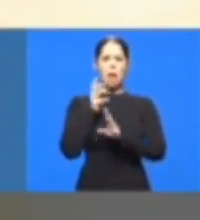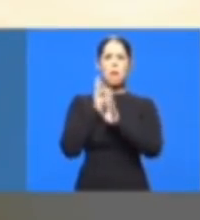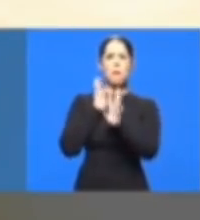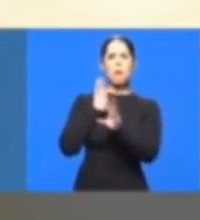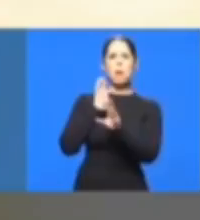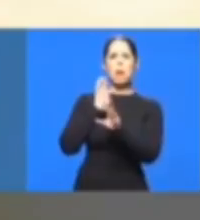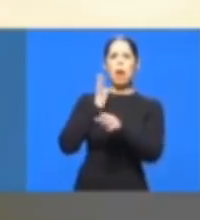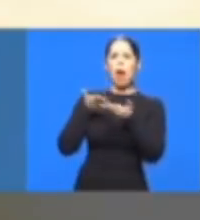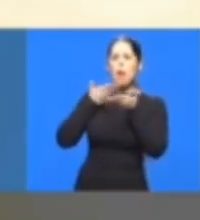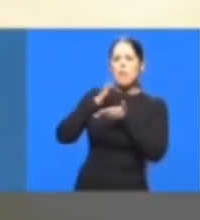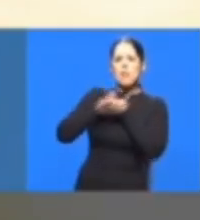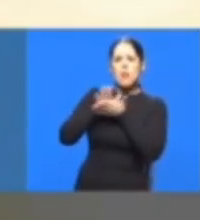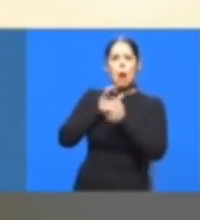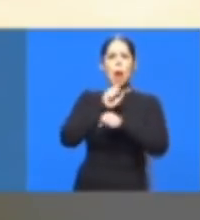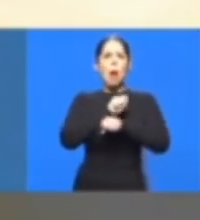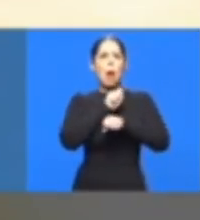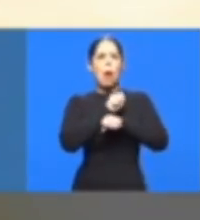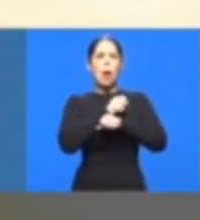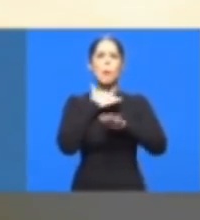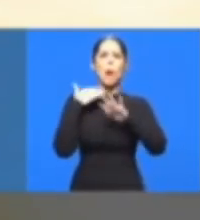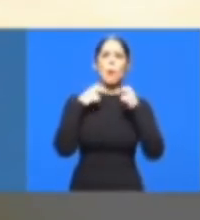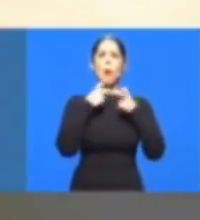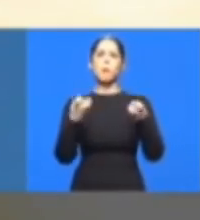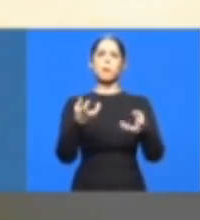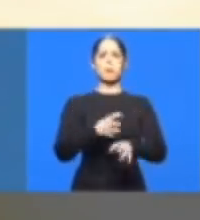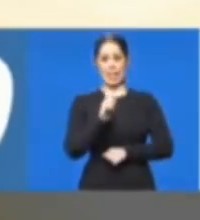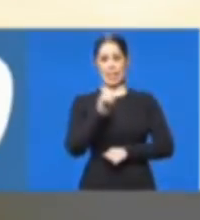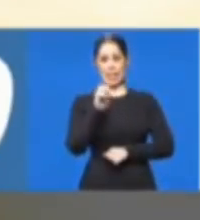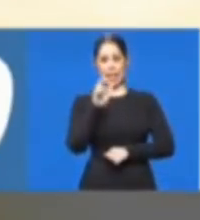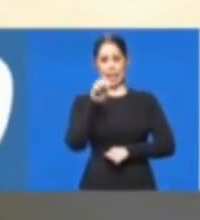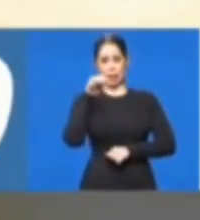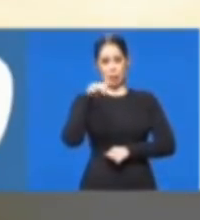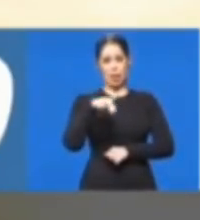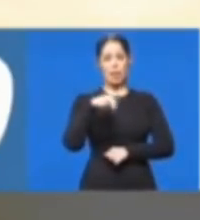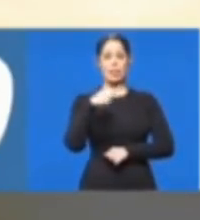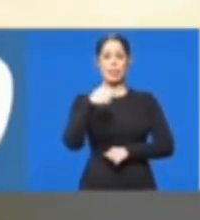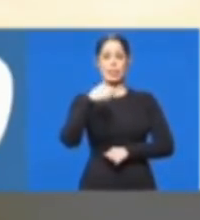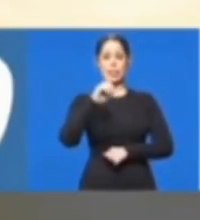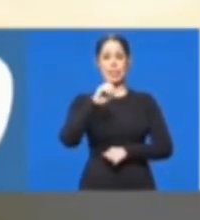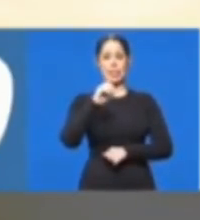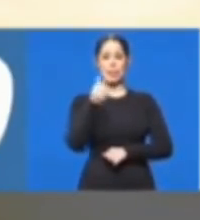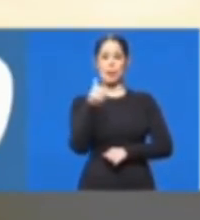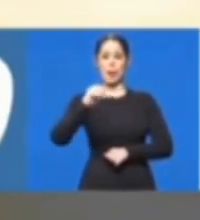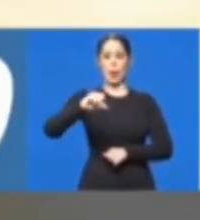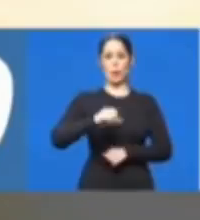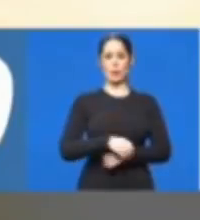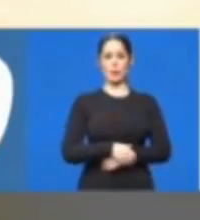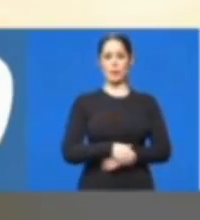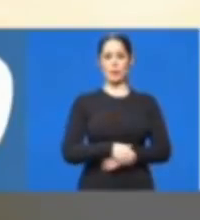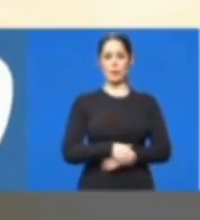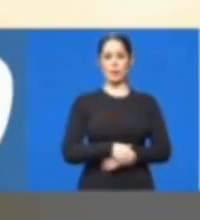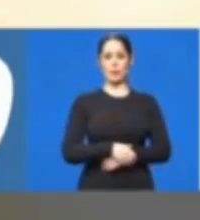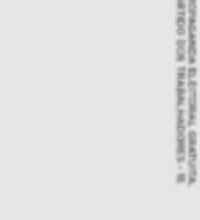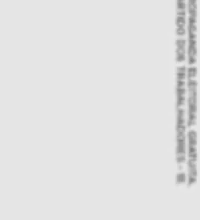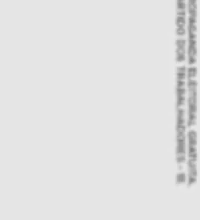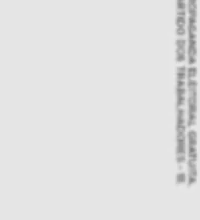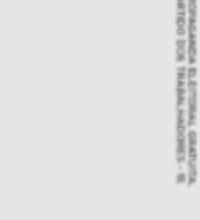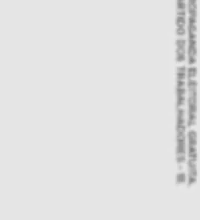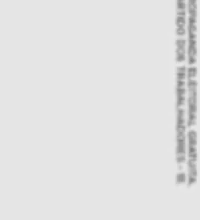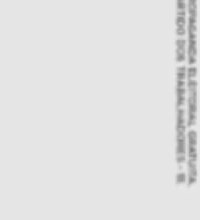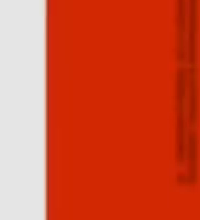mulheres parem de morrer nas filas sem atendimento. Carmen Santos, 7069.